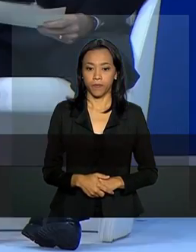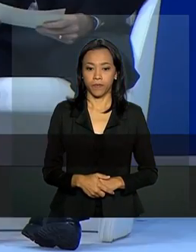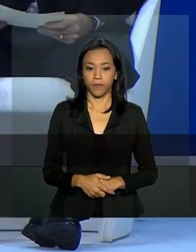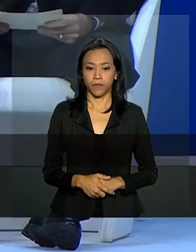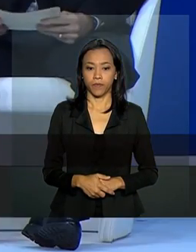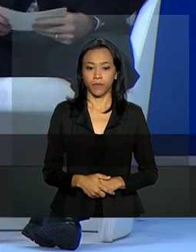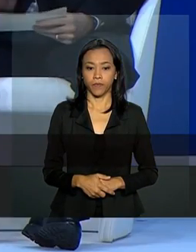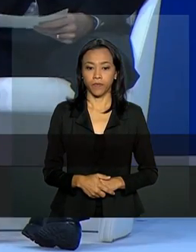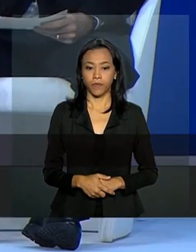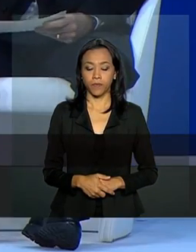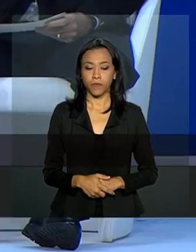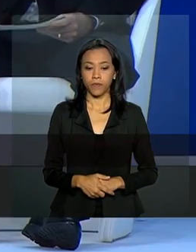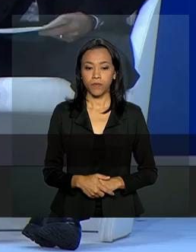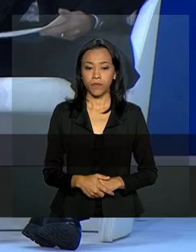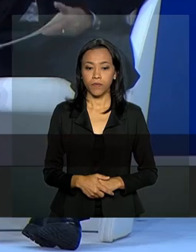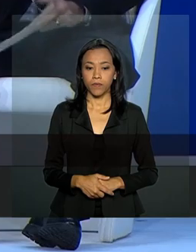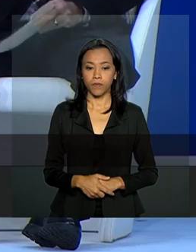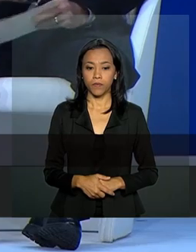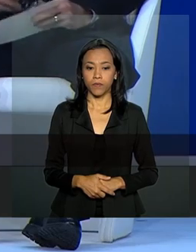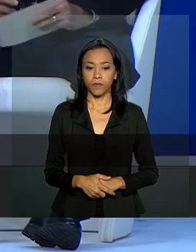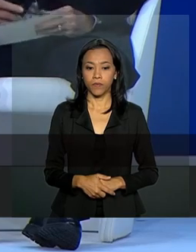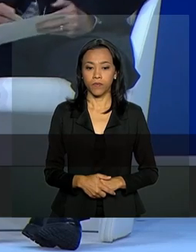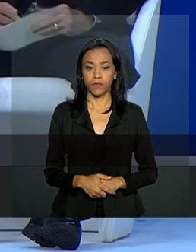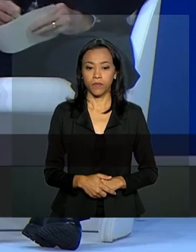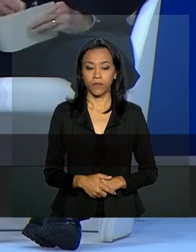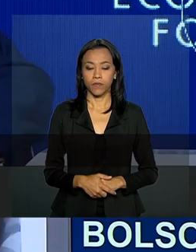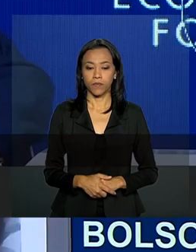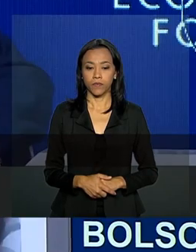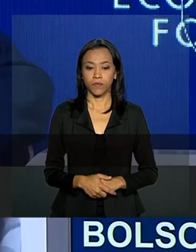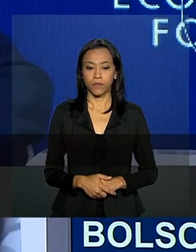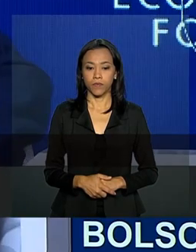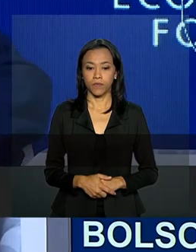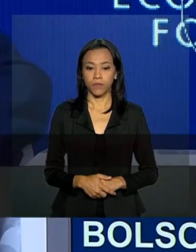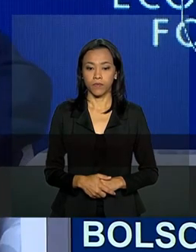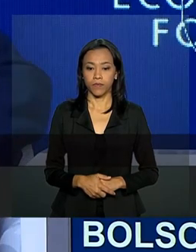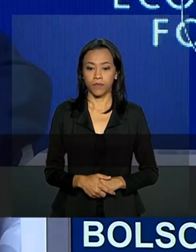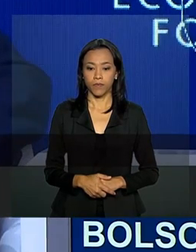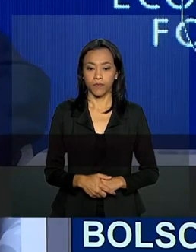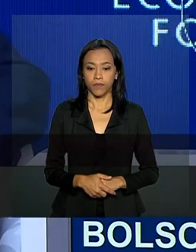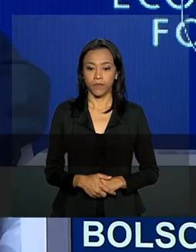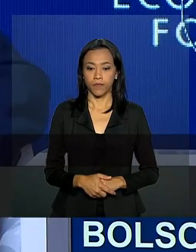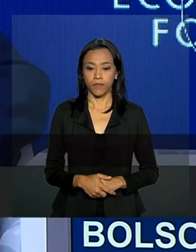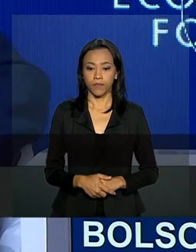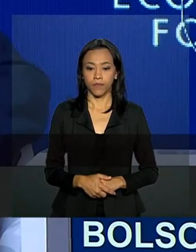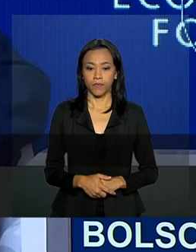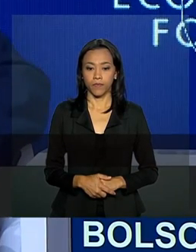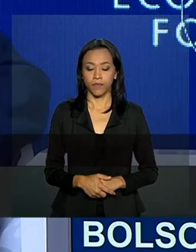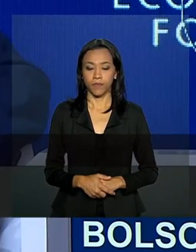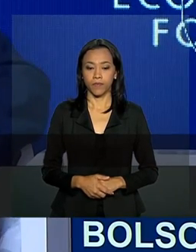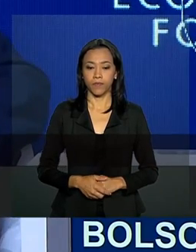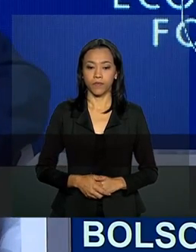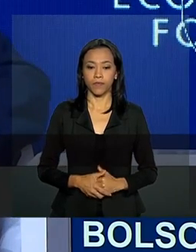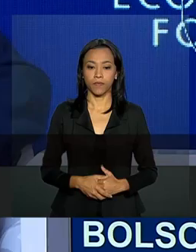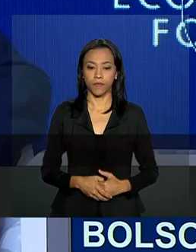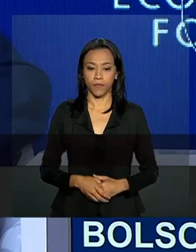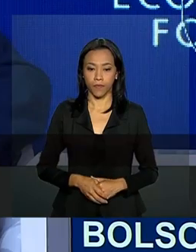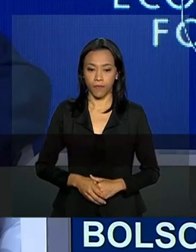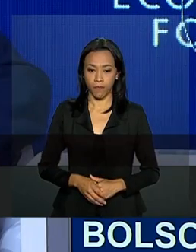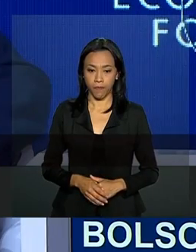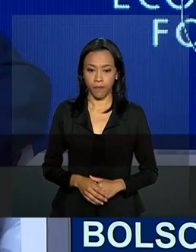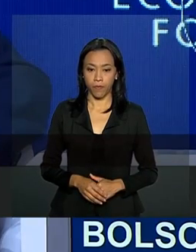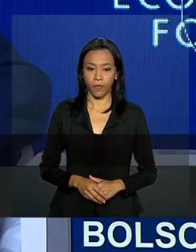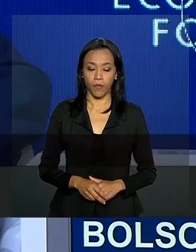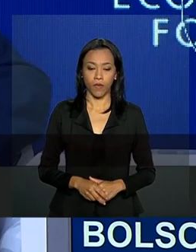Thank you. As one of the largest economy, how are you planning